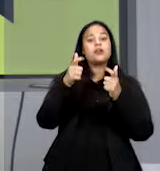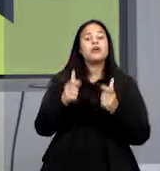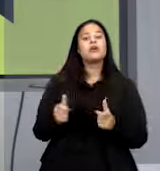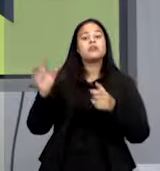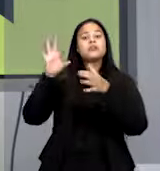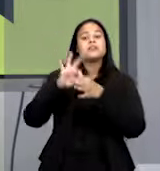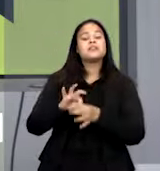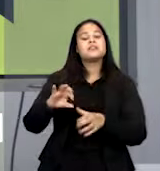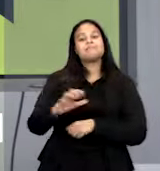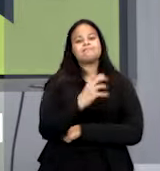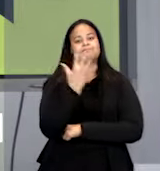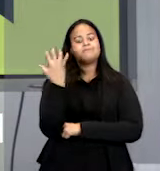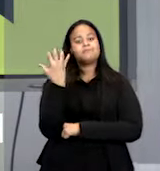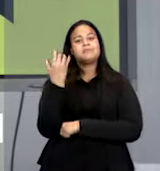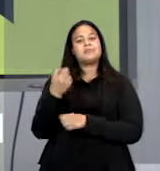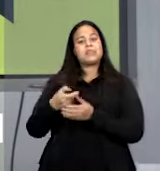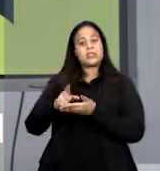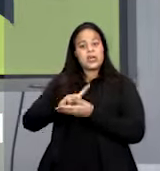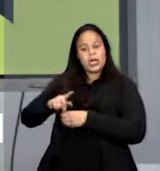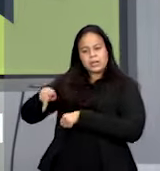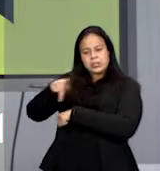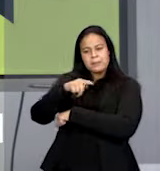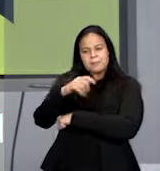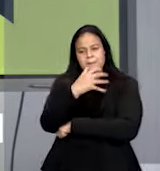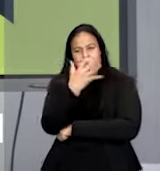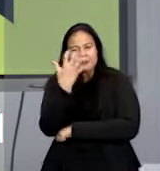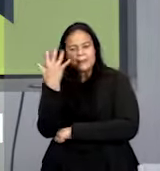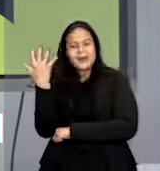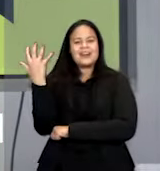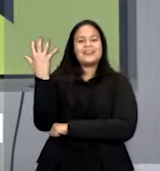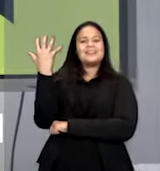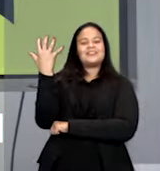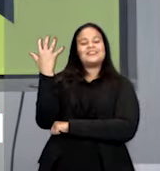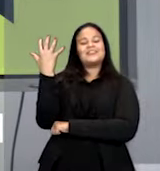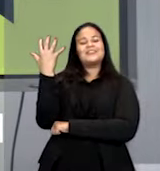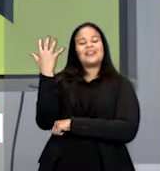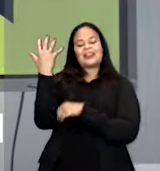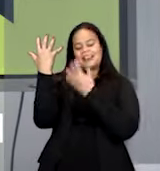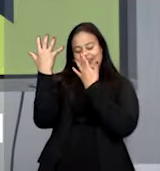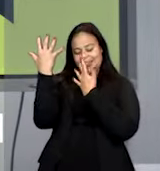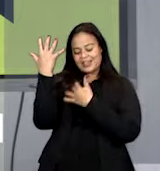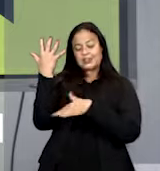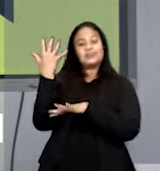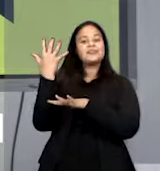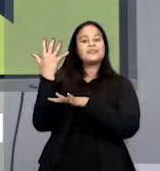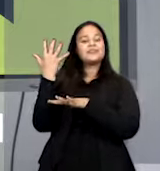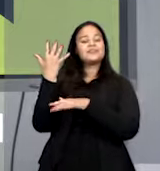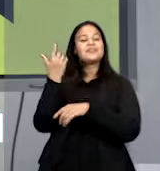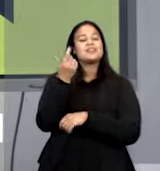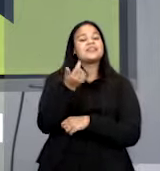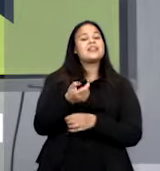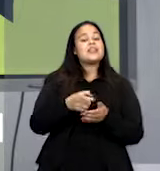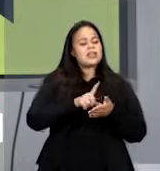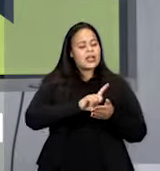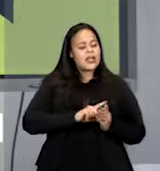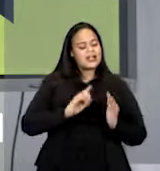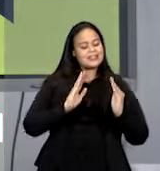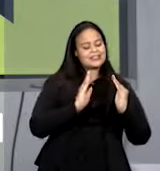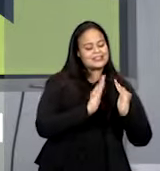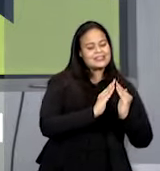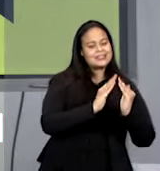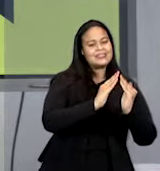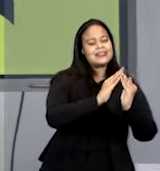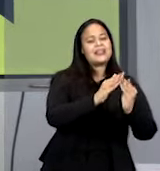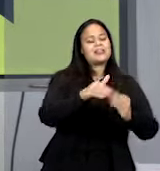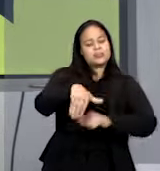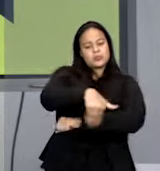uma praça, era natural. Antes de ter um loteamento com casas, com